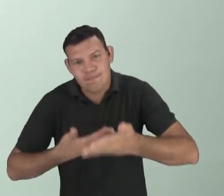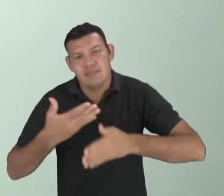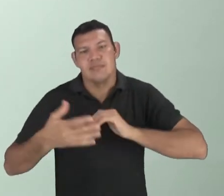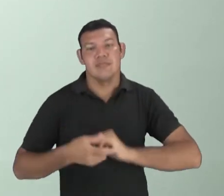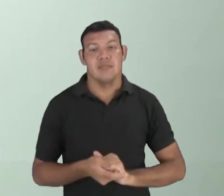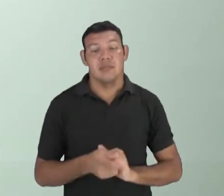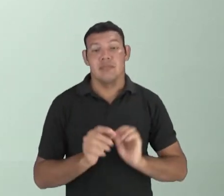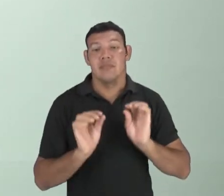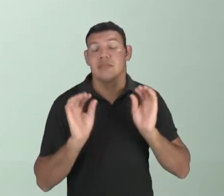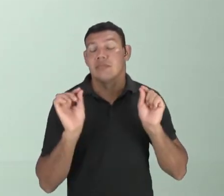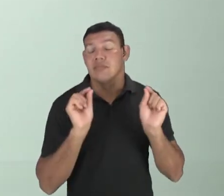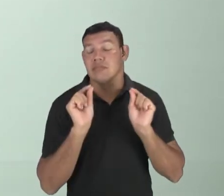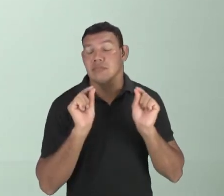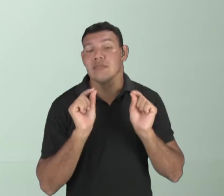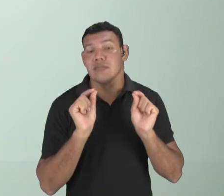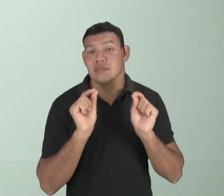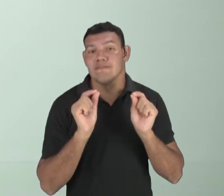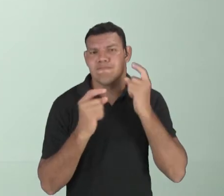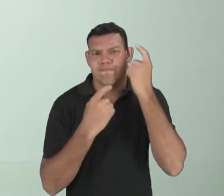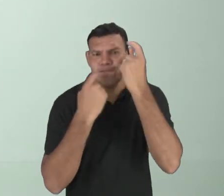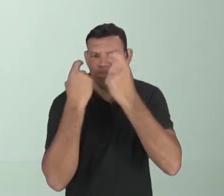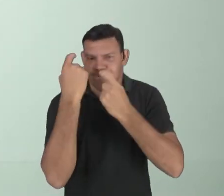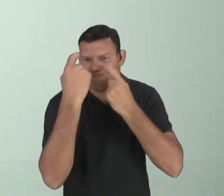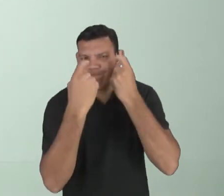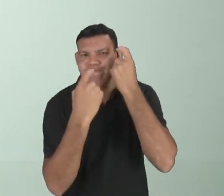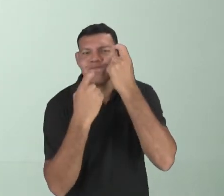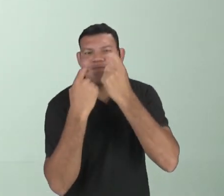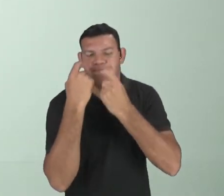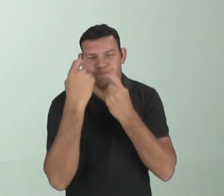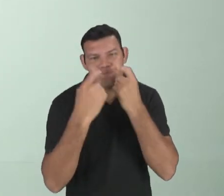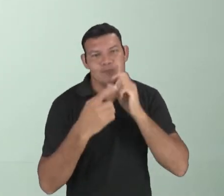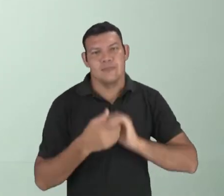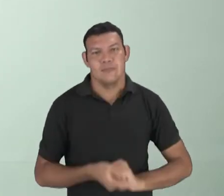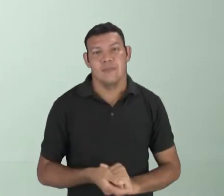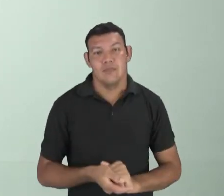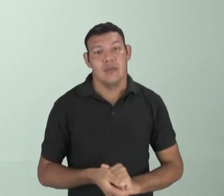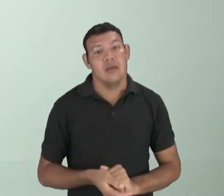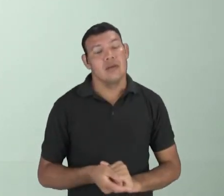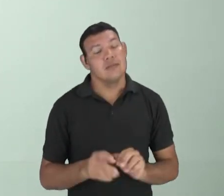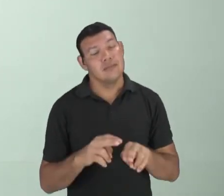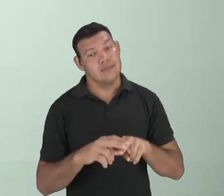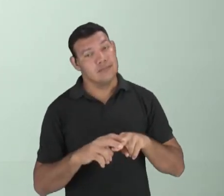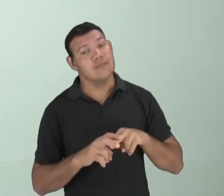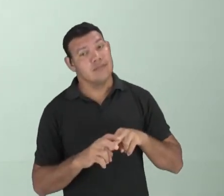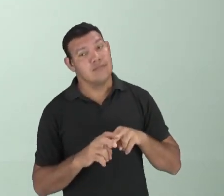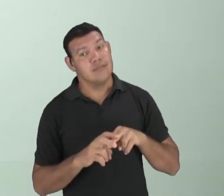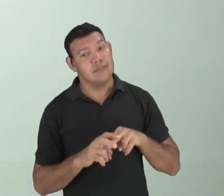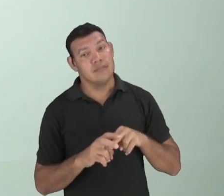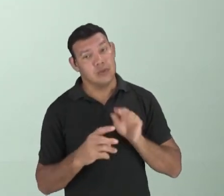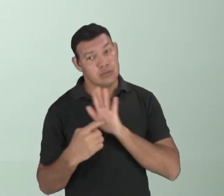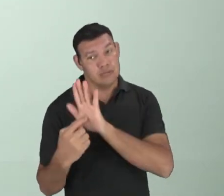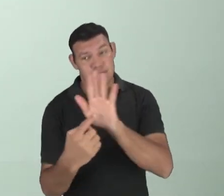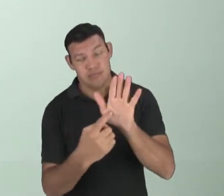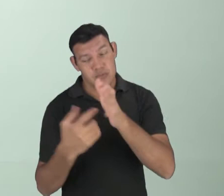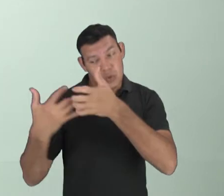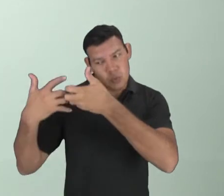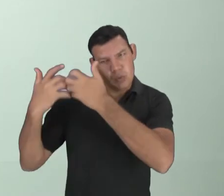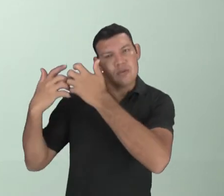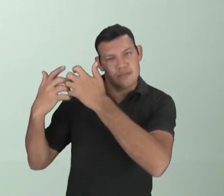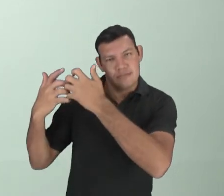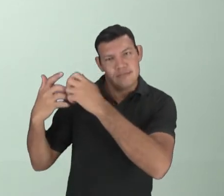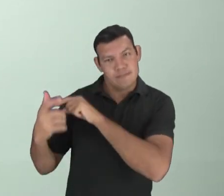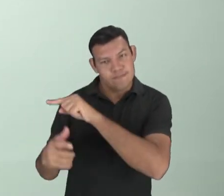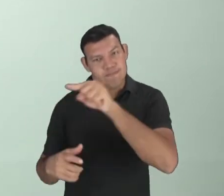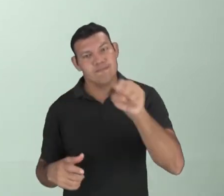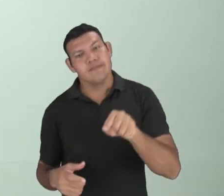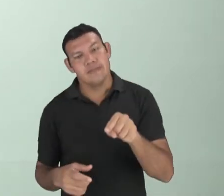conveniência, tá? Então, preocupante, muito preocupante. Por isso eu trouxe essa reflexão para que a